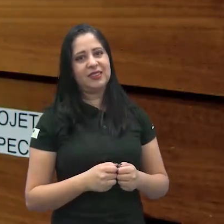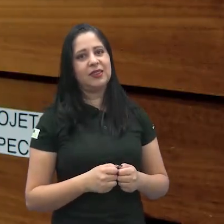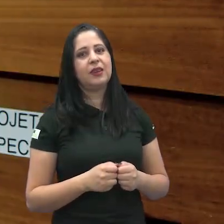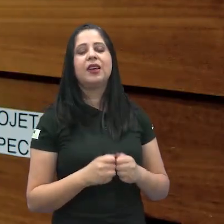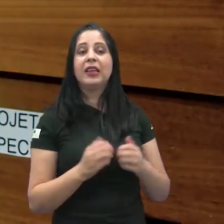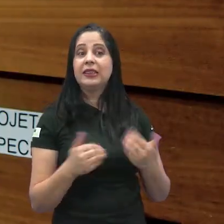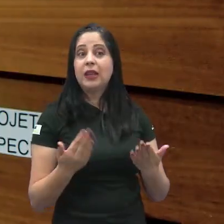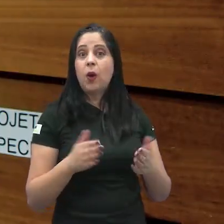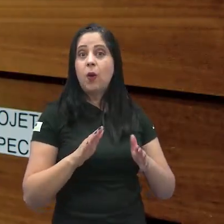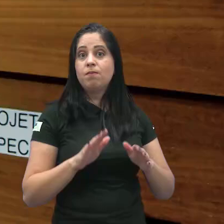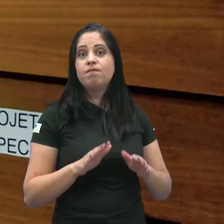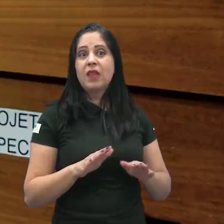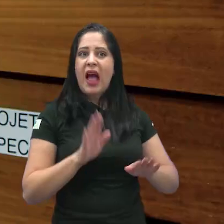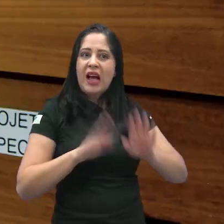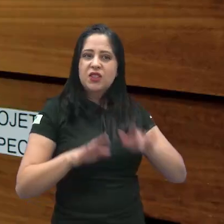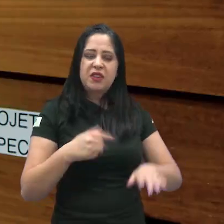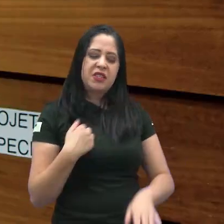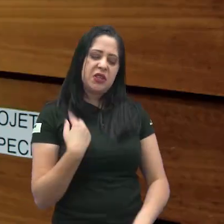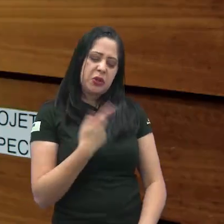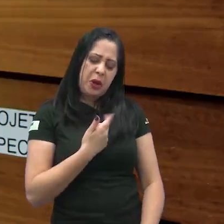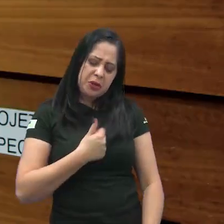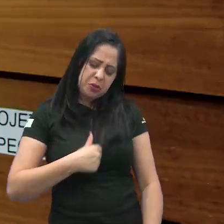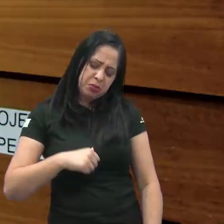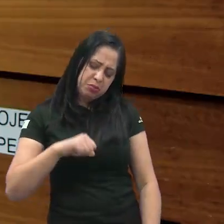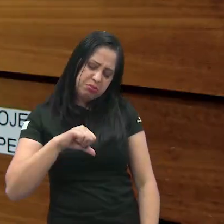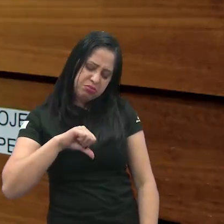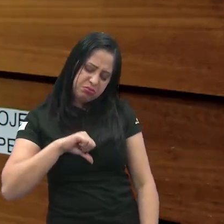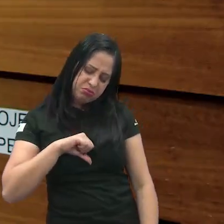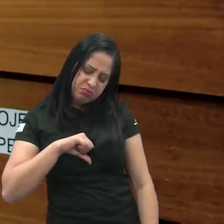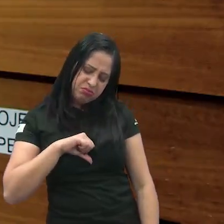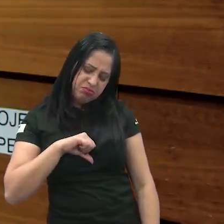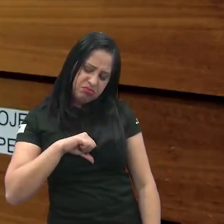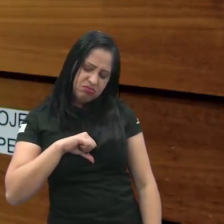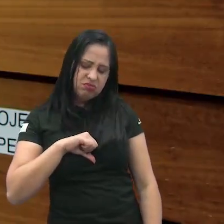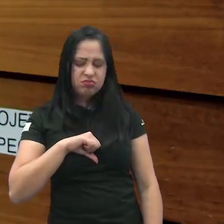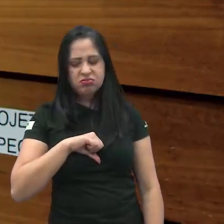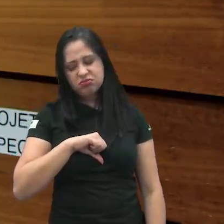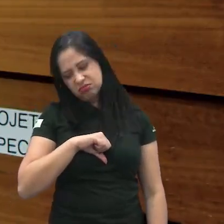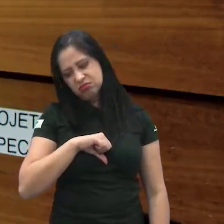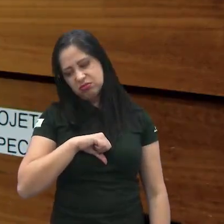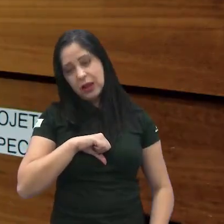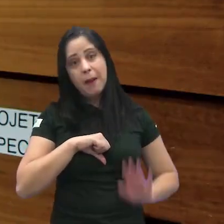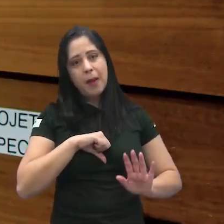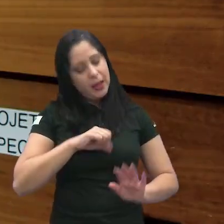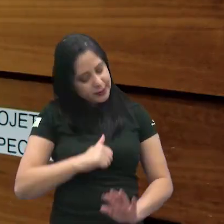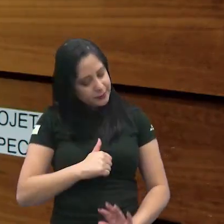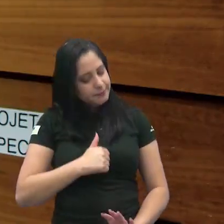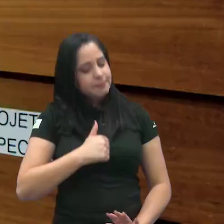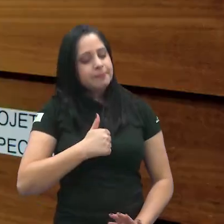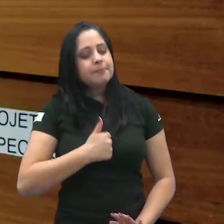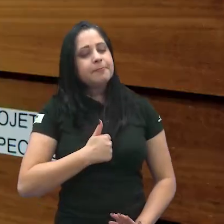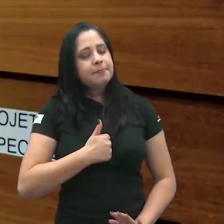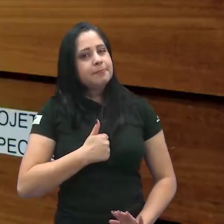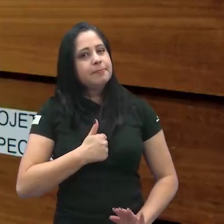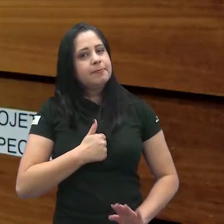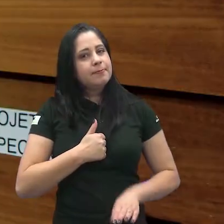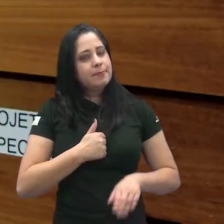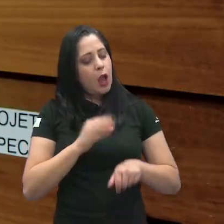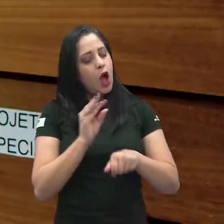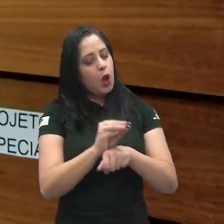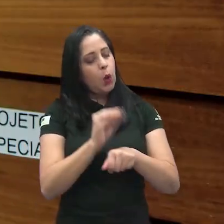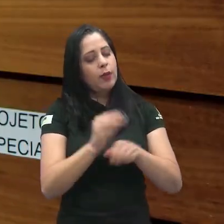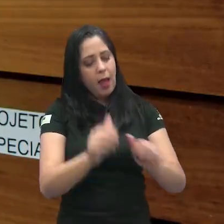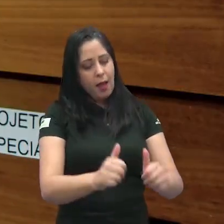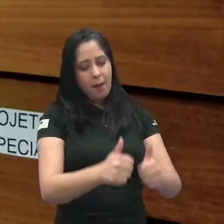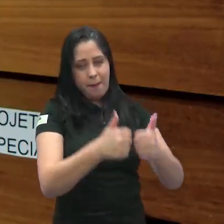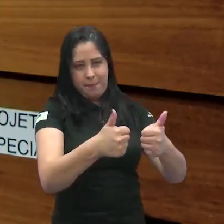Então, muitas vezes a gente não tá bem, não tá num dia legal, né? E a gente dá o nosso melhor na sala de aula para não transparecer isso para